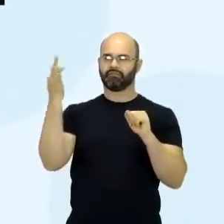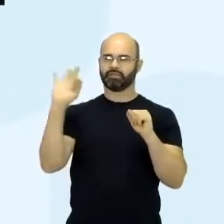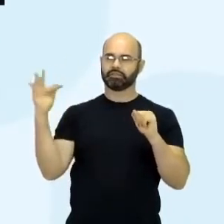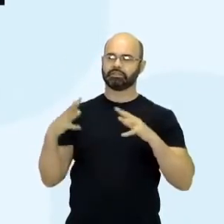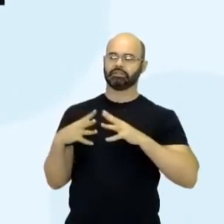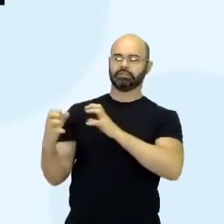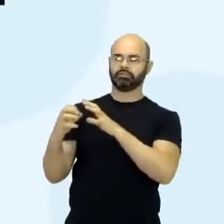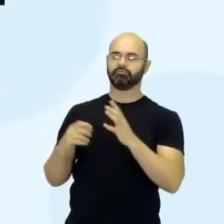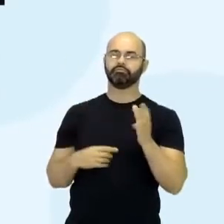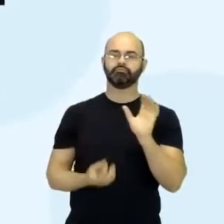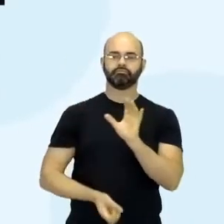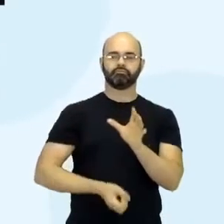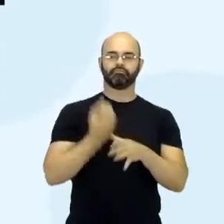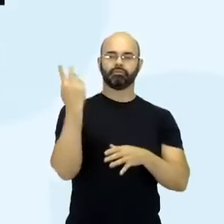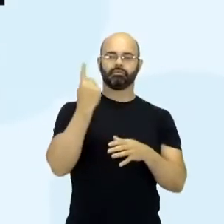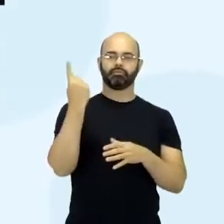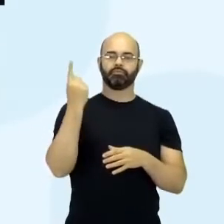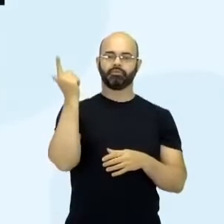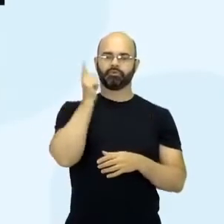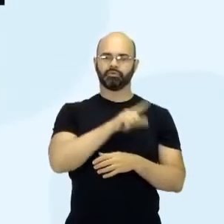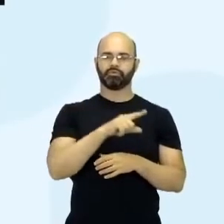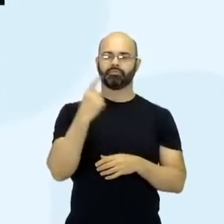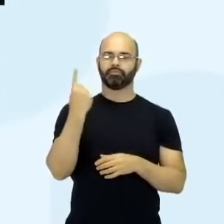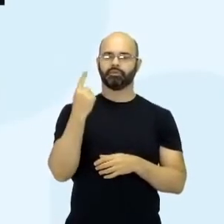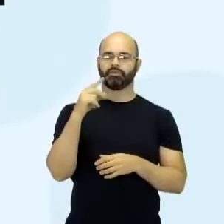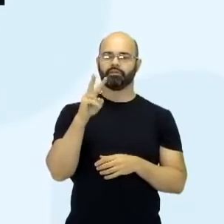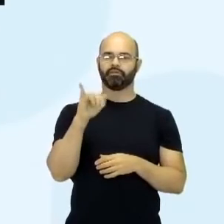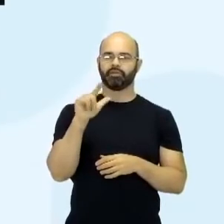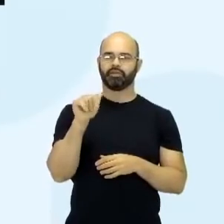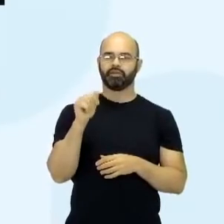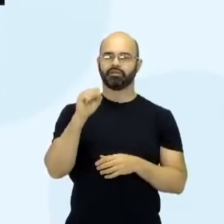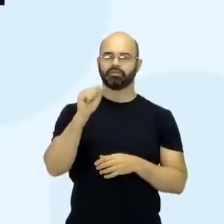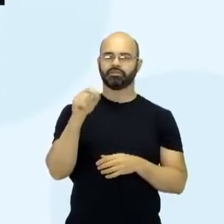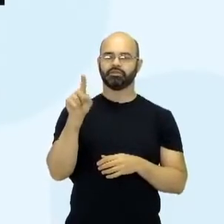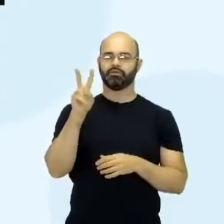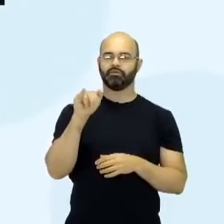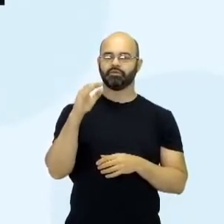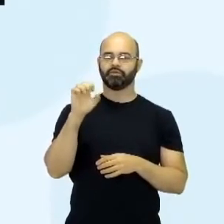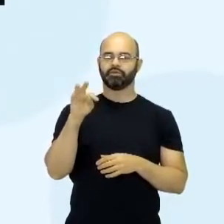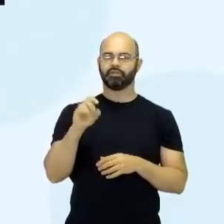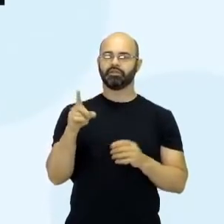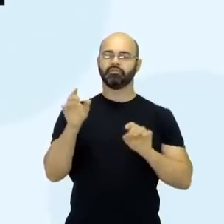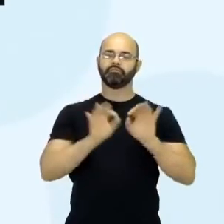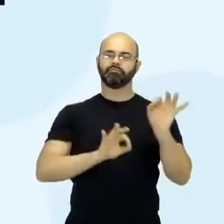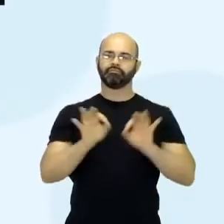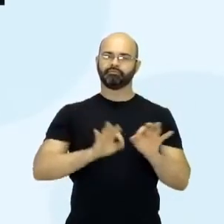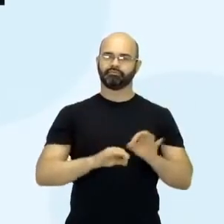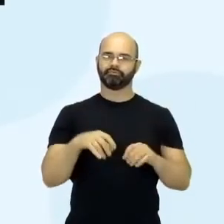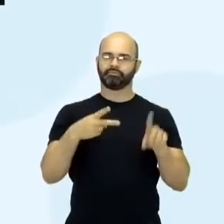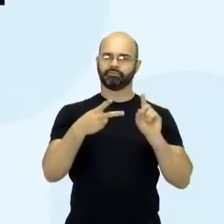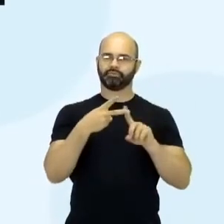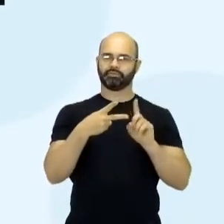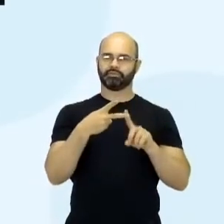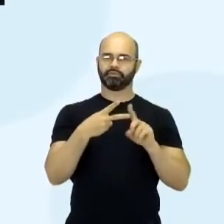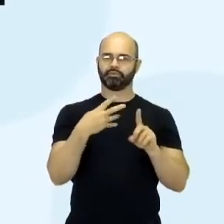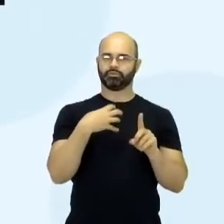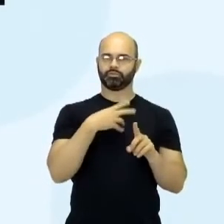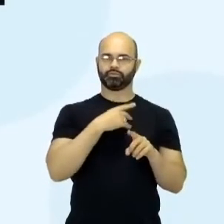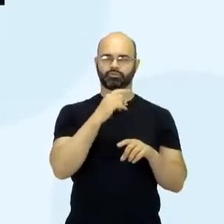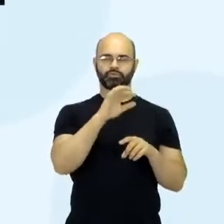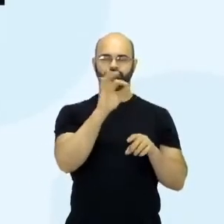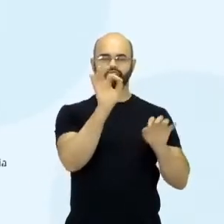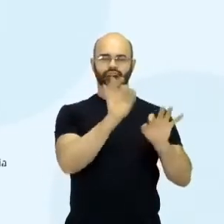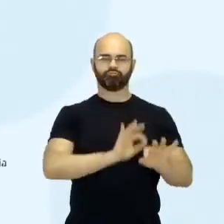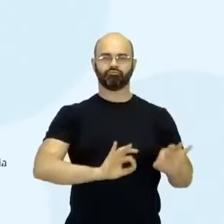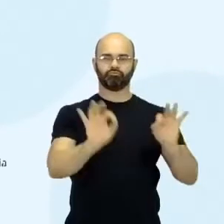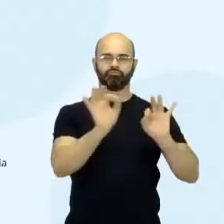de São Vicente, o primeiro engenho. E aí, nós temos a segunda forma de organizar esse território, né, que eu falei para vocês na